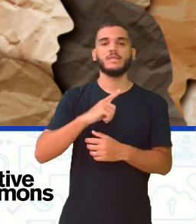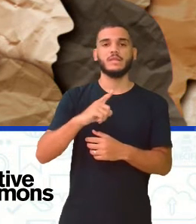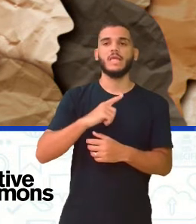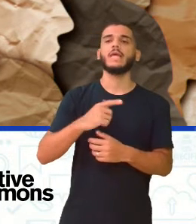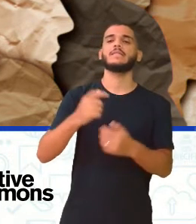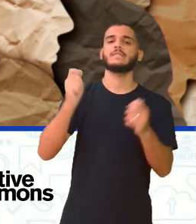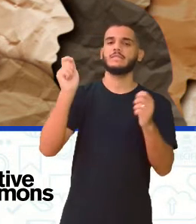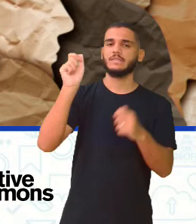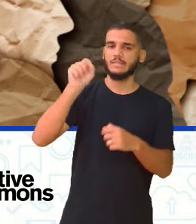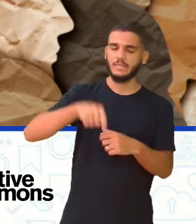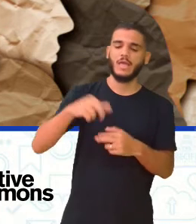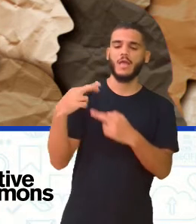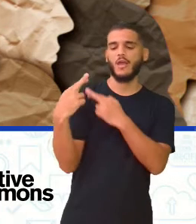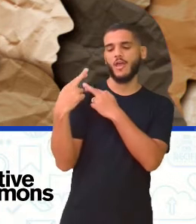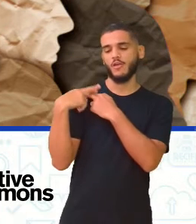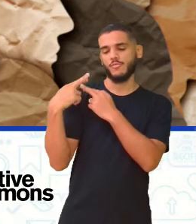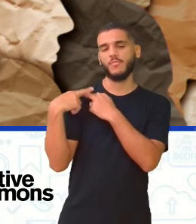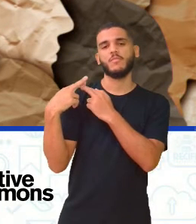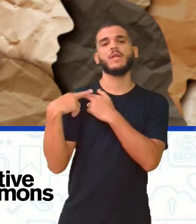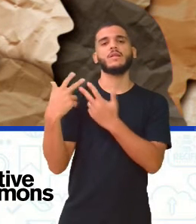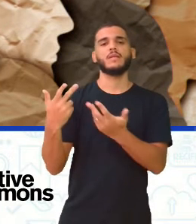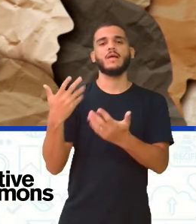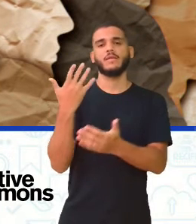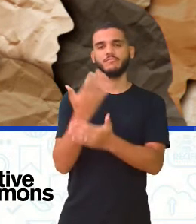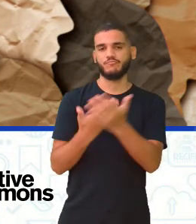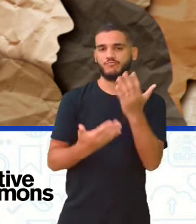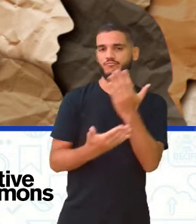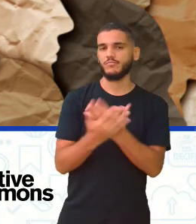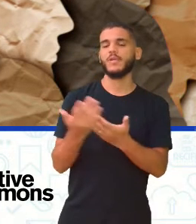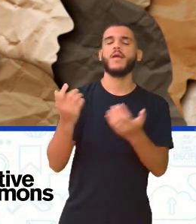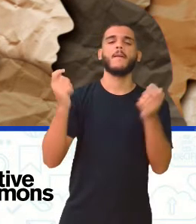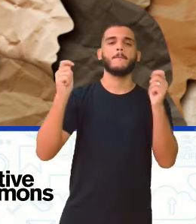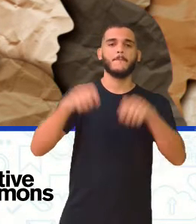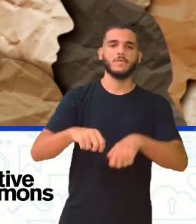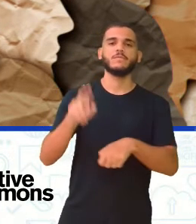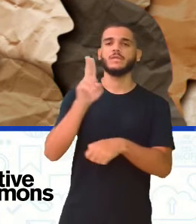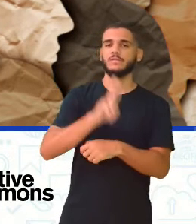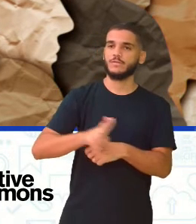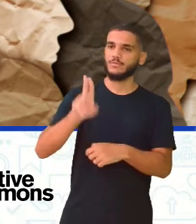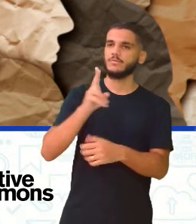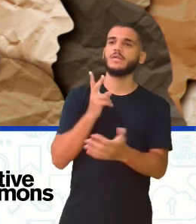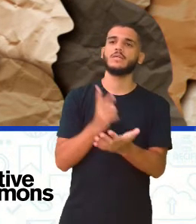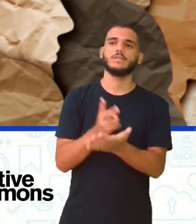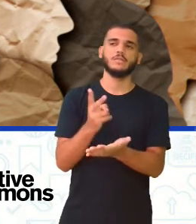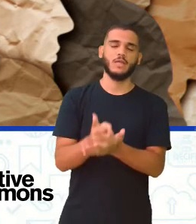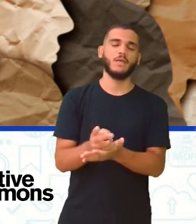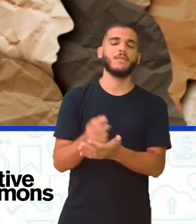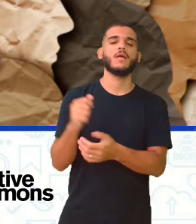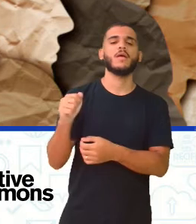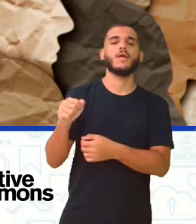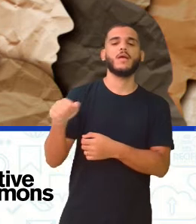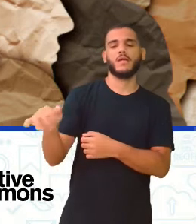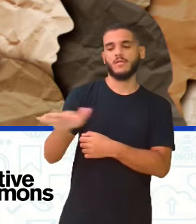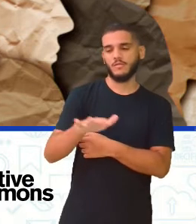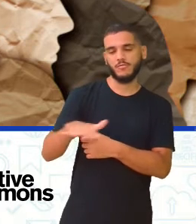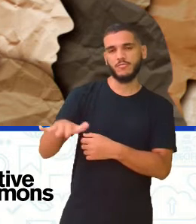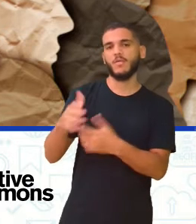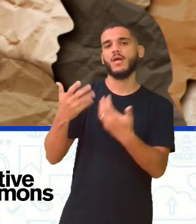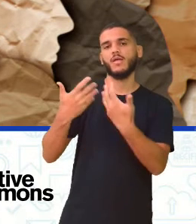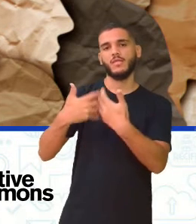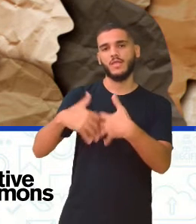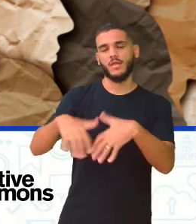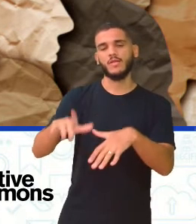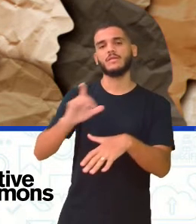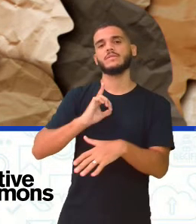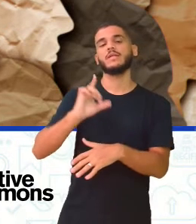Sendo assim, esse poder deve ser utilizado com muita responsabilidade. Os espaços naturais têm o seu